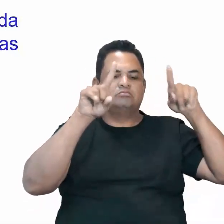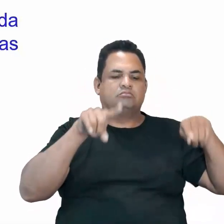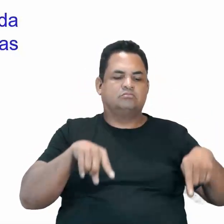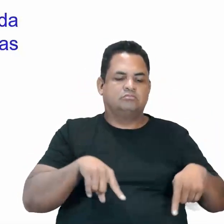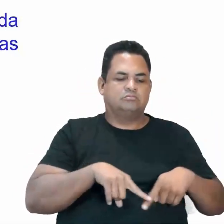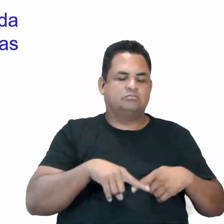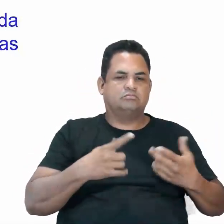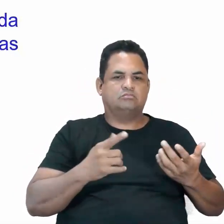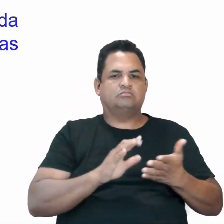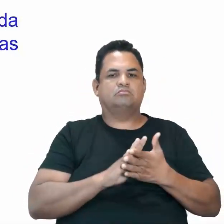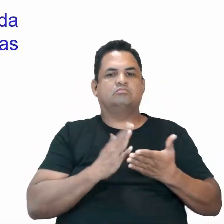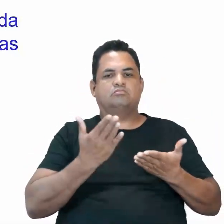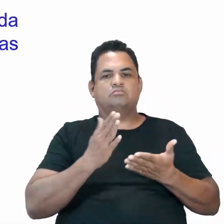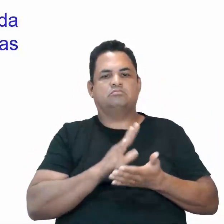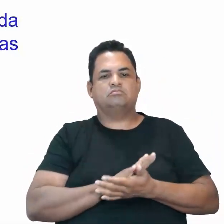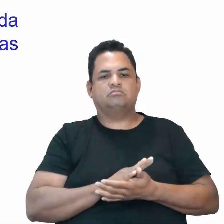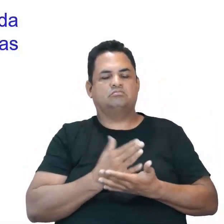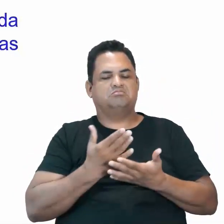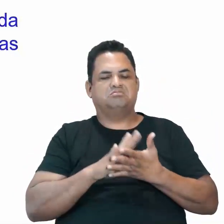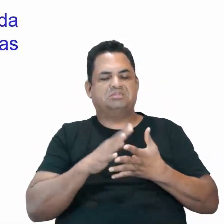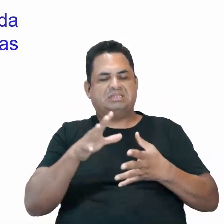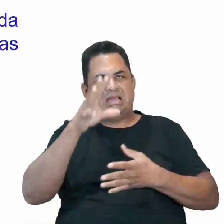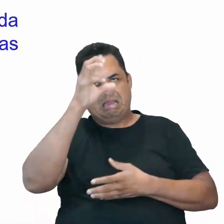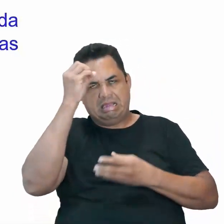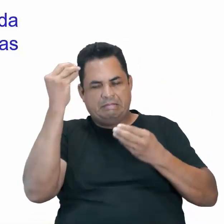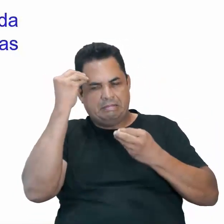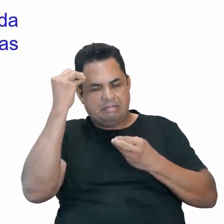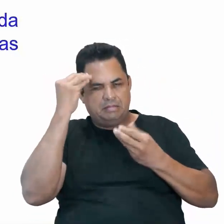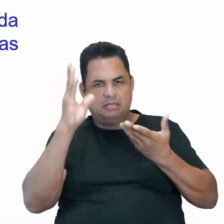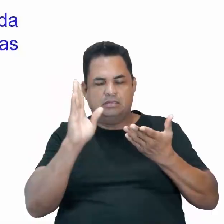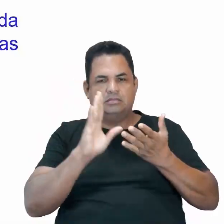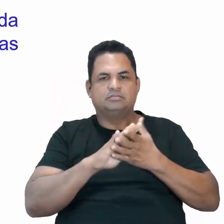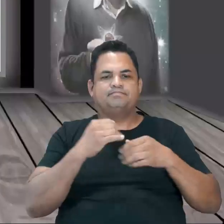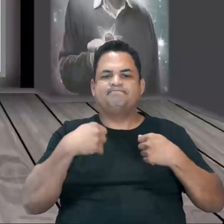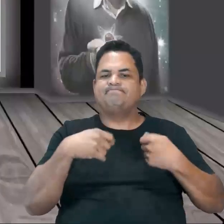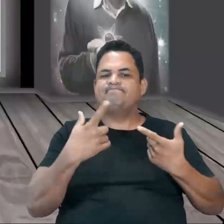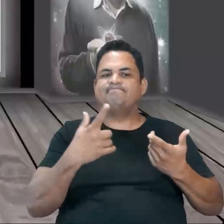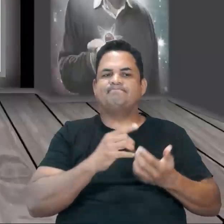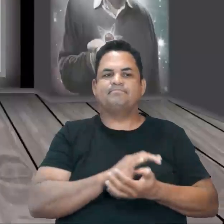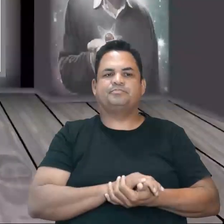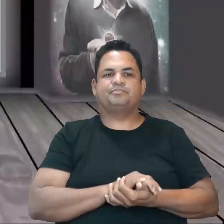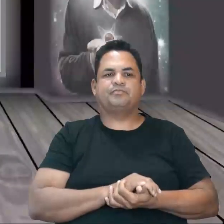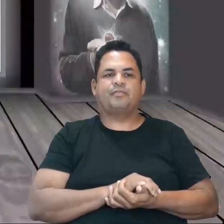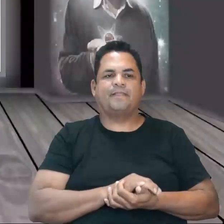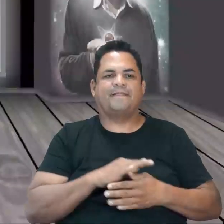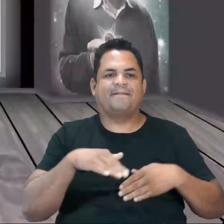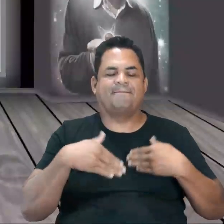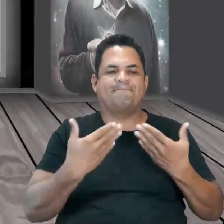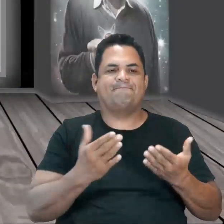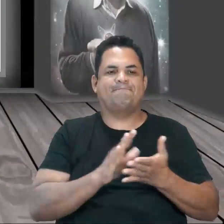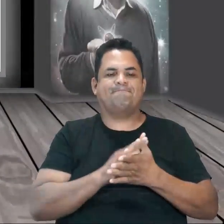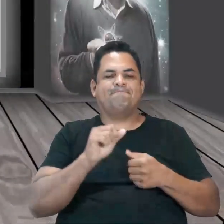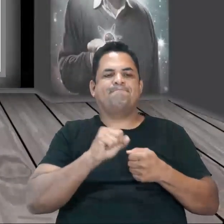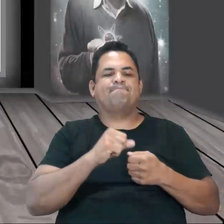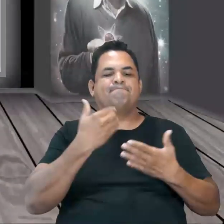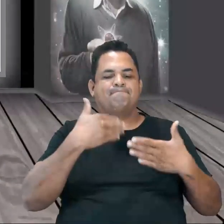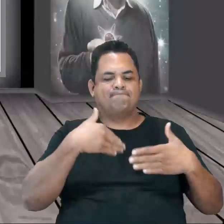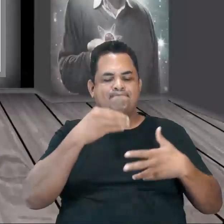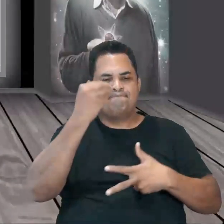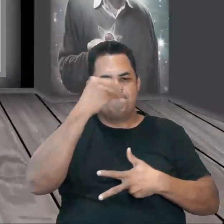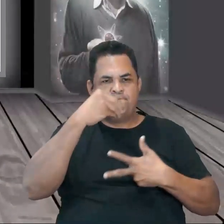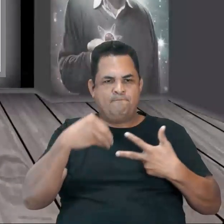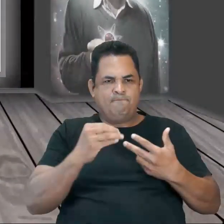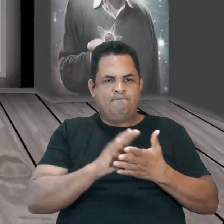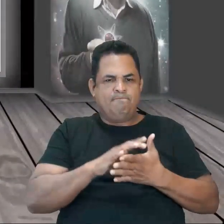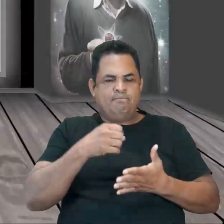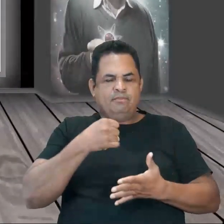do lado, não é para decorar nada, não precisa nada disso. Viu, pessoal? Quando você estiver no Enem fazendo sua prova, se tiver uma